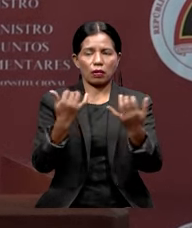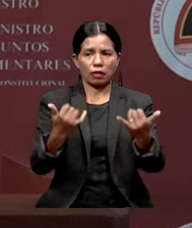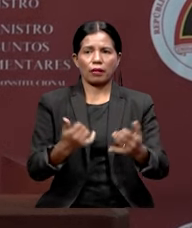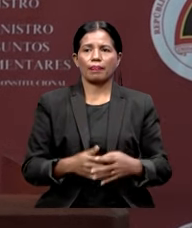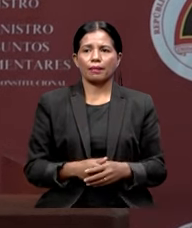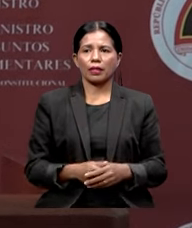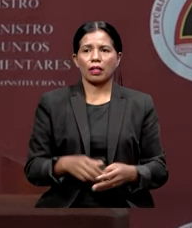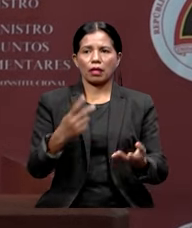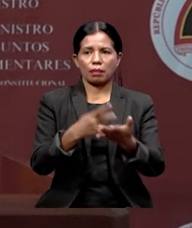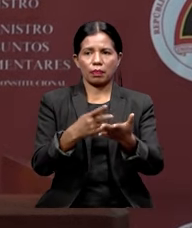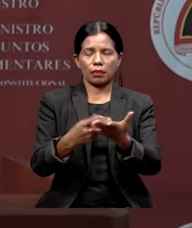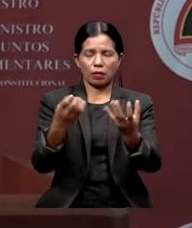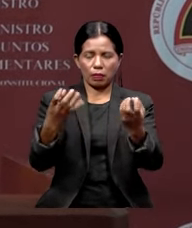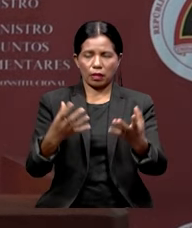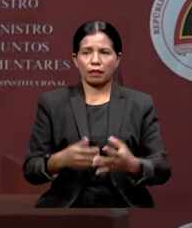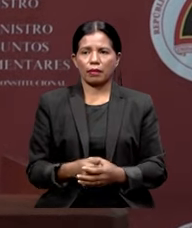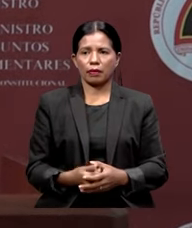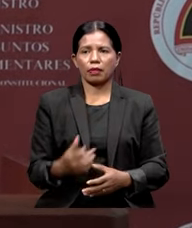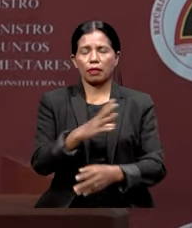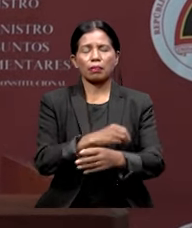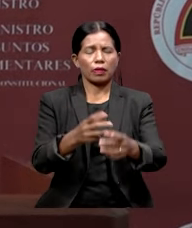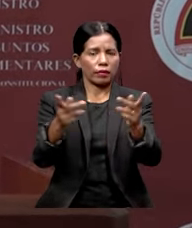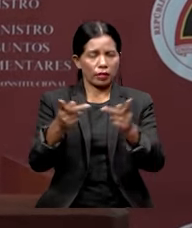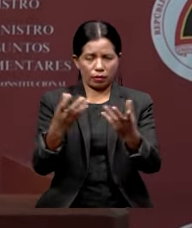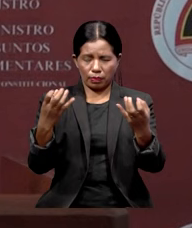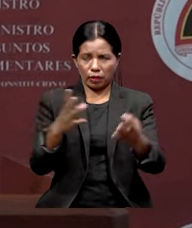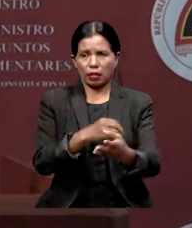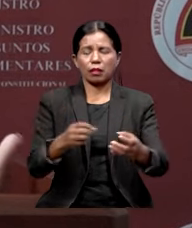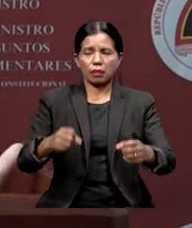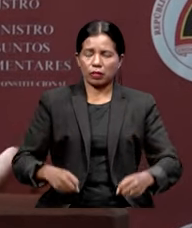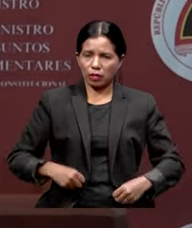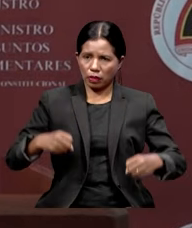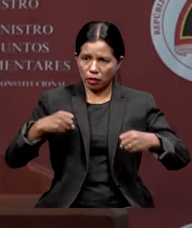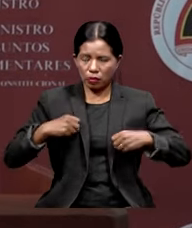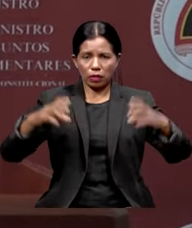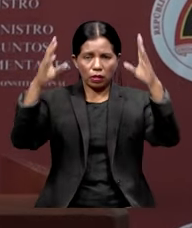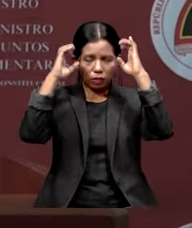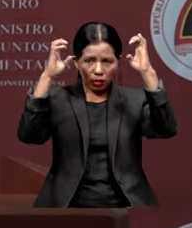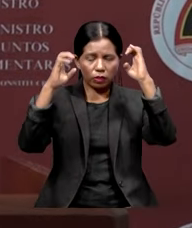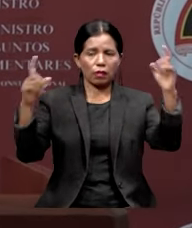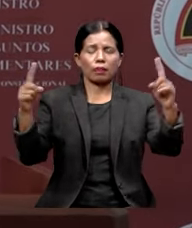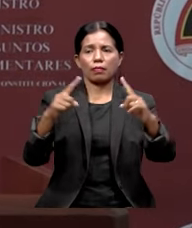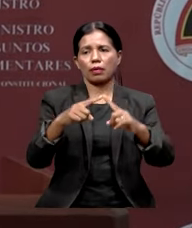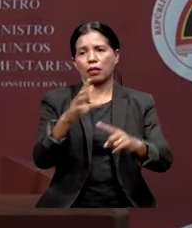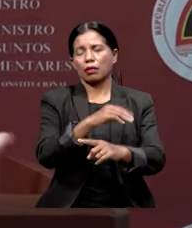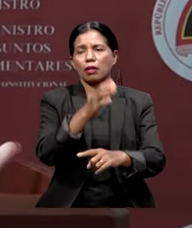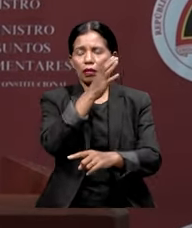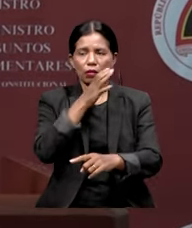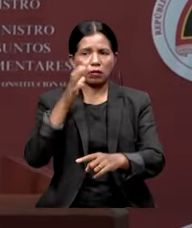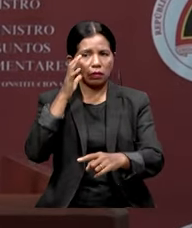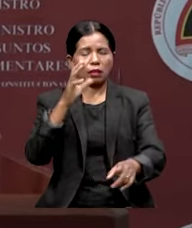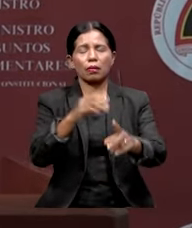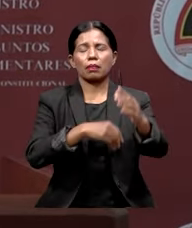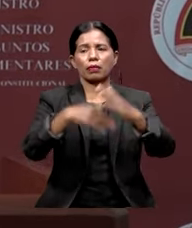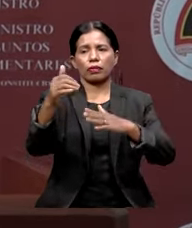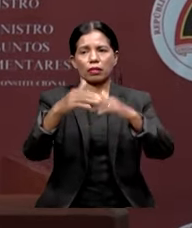e a proposta para o setor unhoi, balo ba saúde, balo ba educação, balo ba agricultura, balo ba infraestrutura,